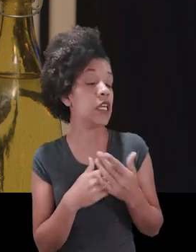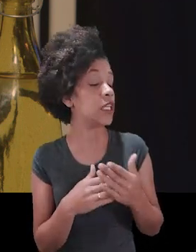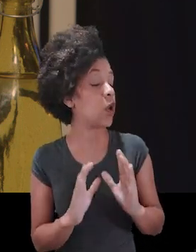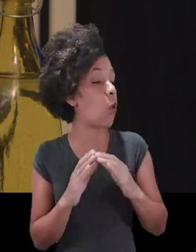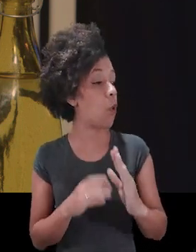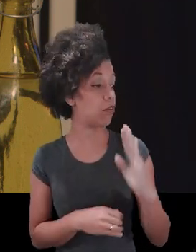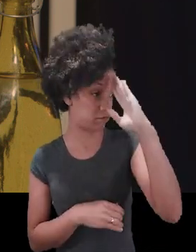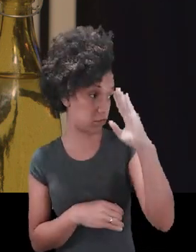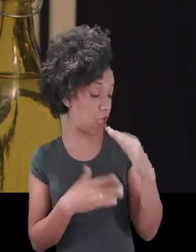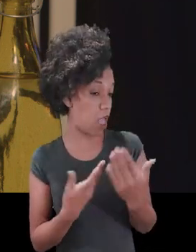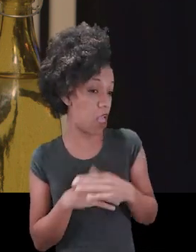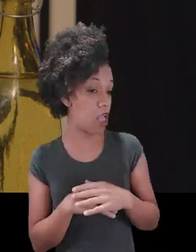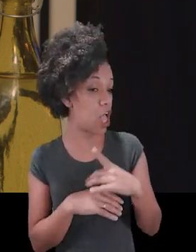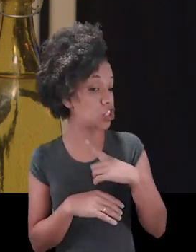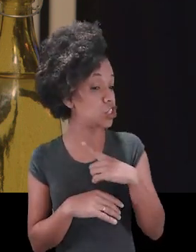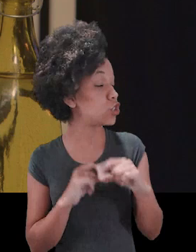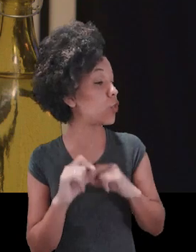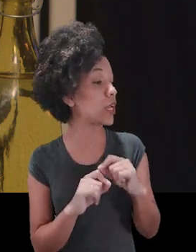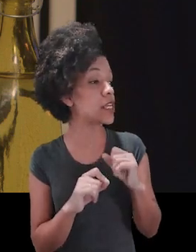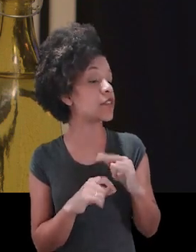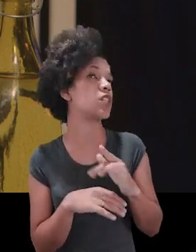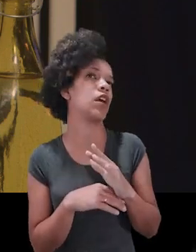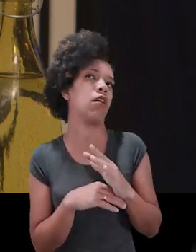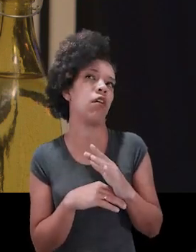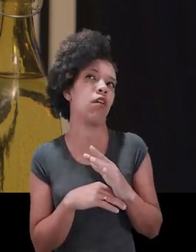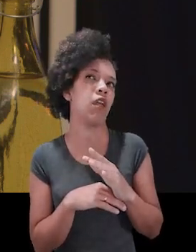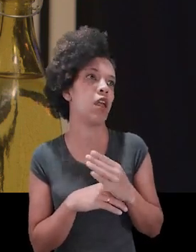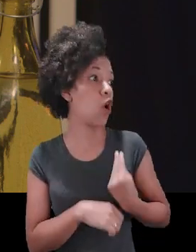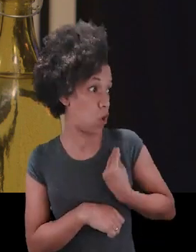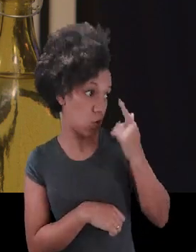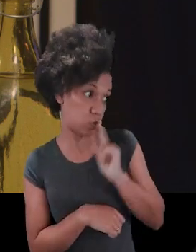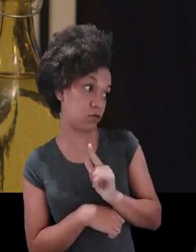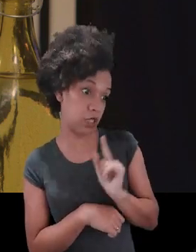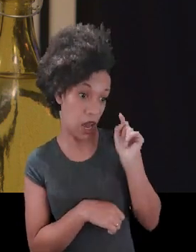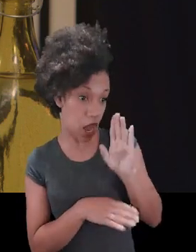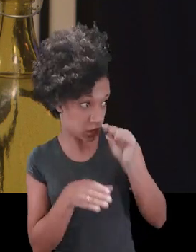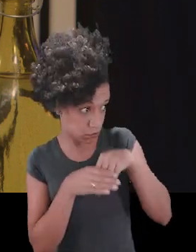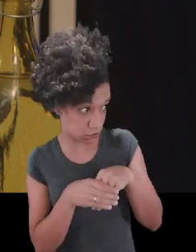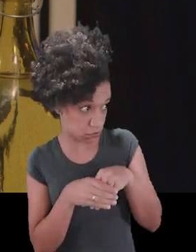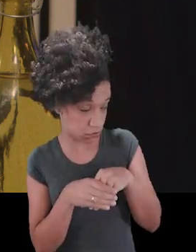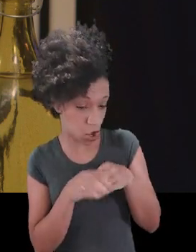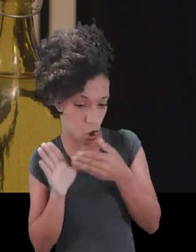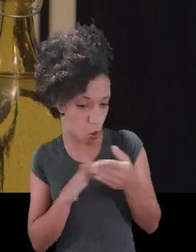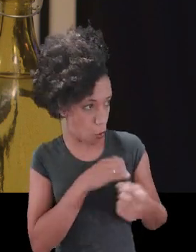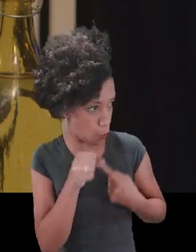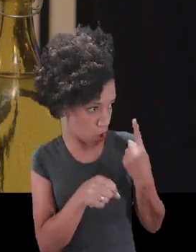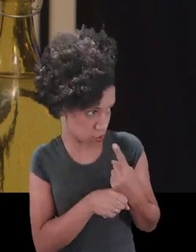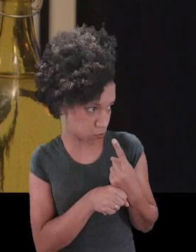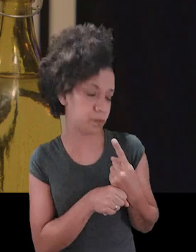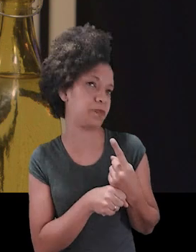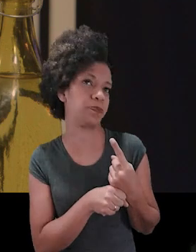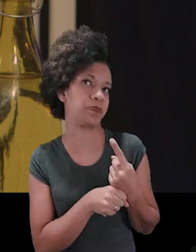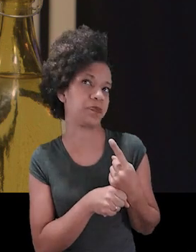o exército ele meio que tinha uma parada que se você ficar se você sobrevivesse lá o ano de recruta